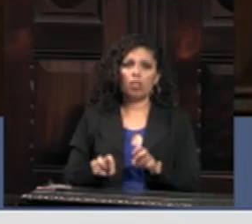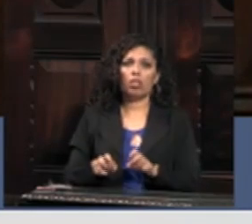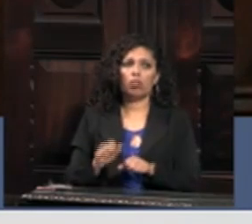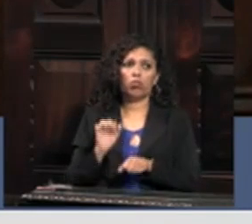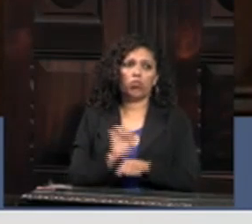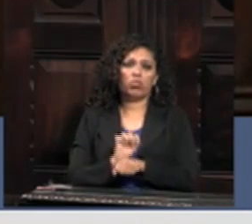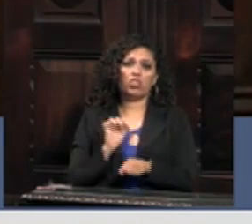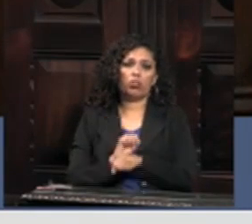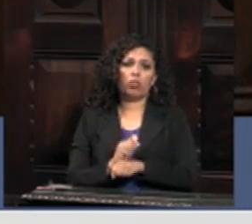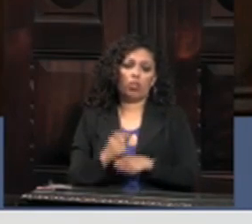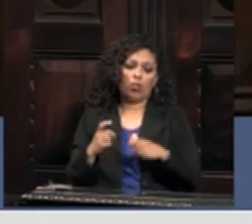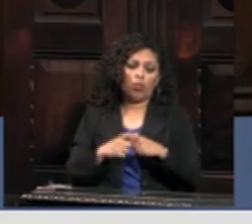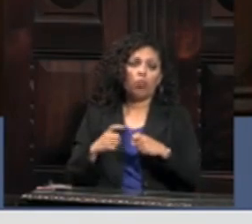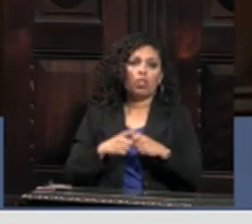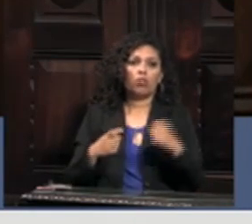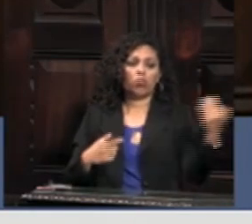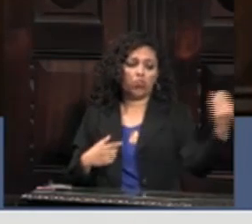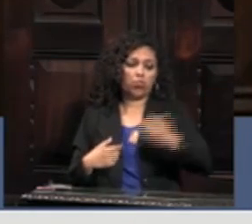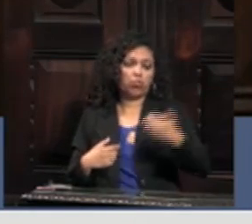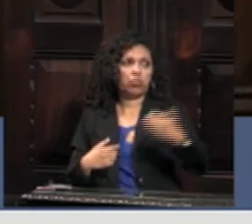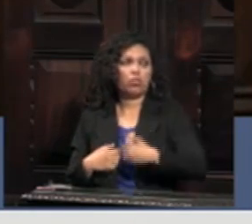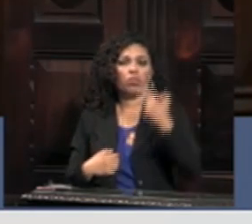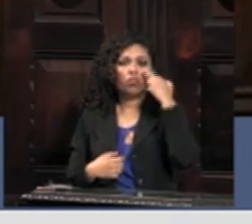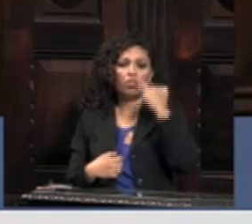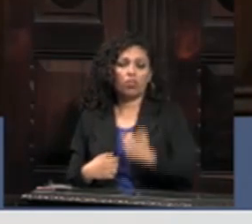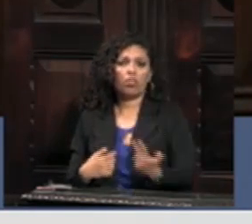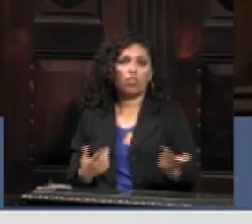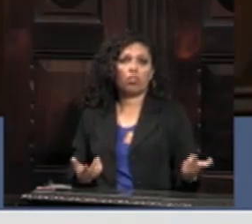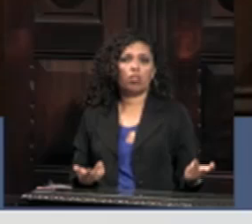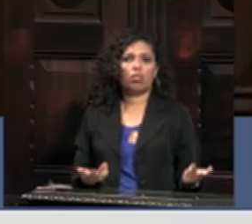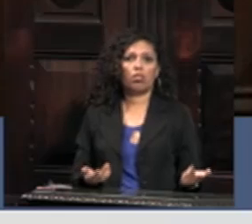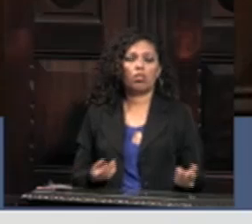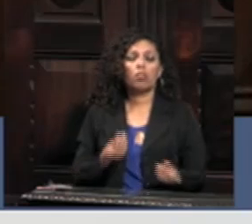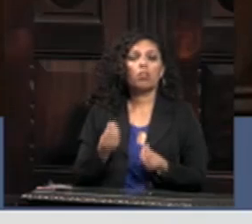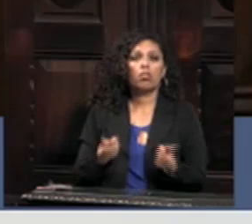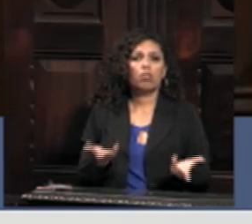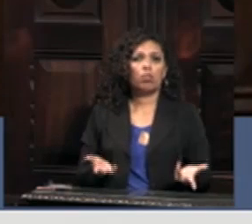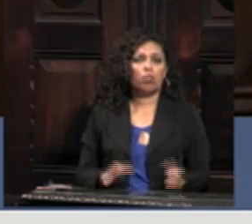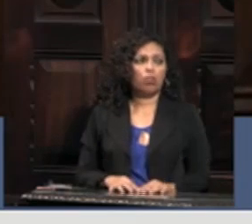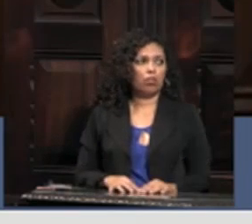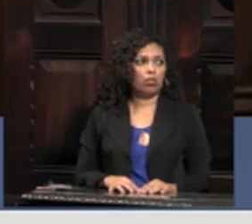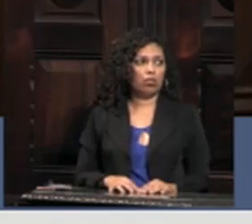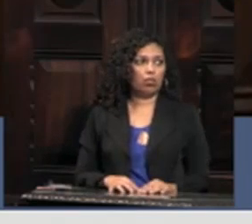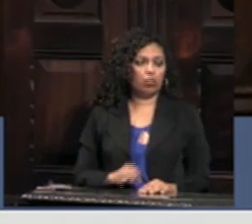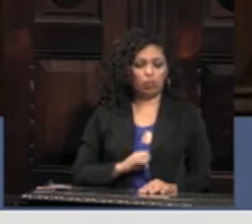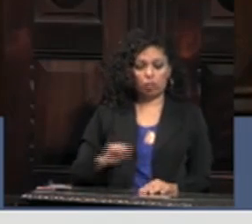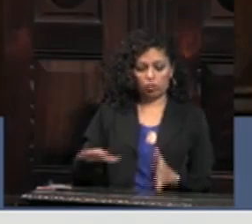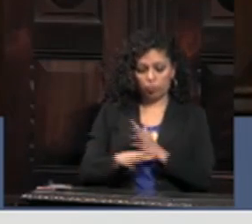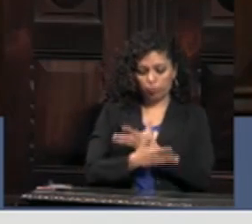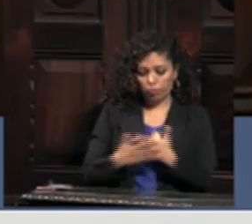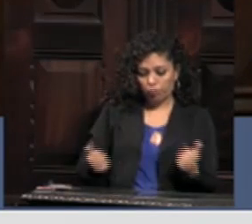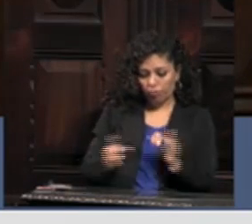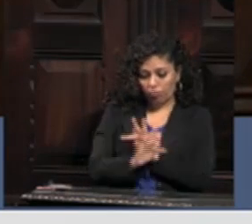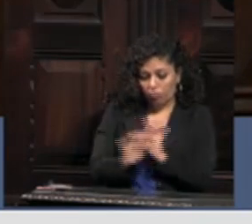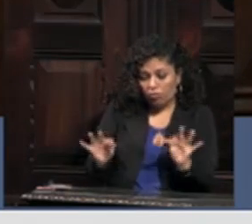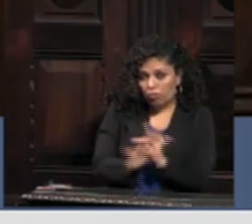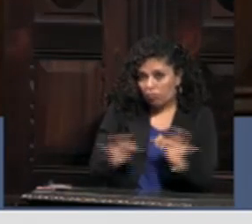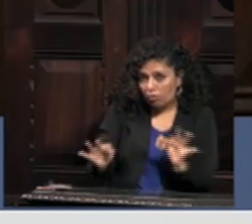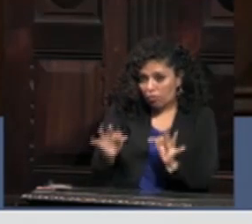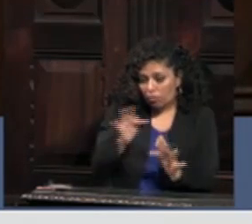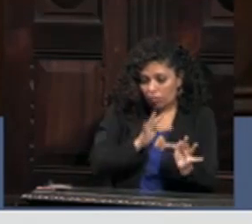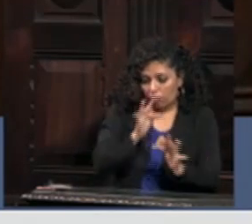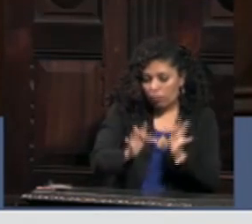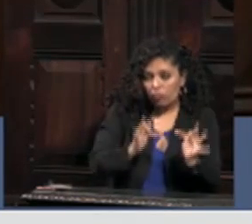emergências. Nós não conseguimos dar atenção para a necessidade urgente de